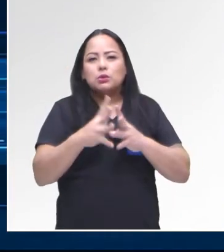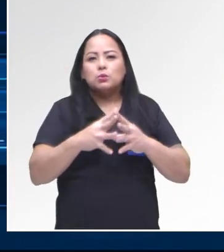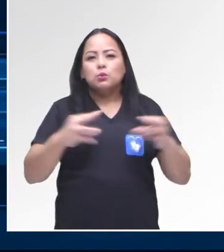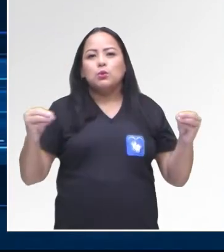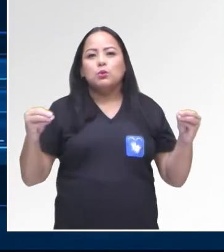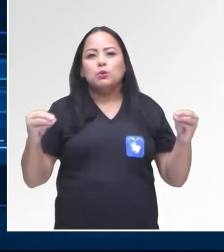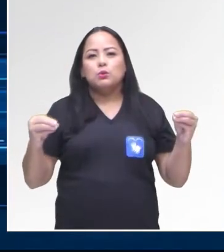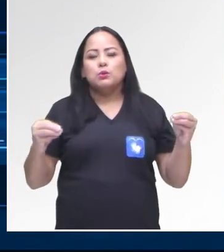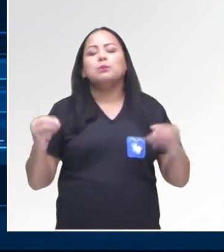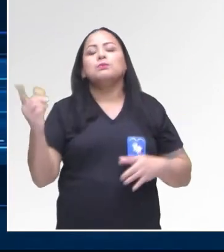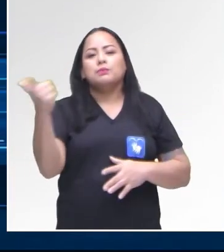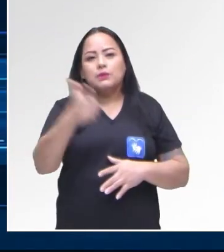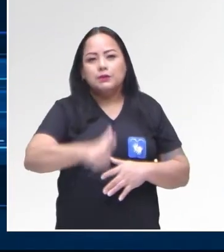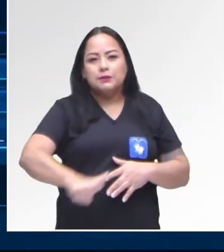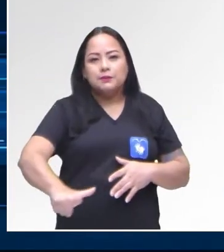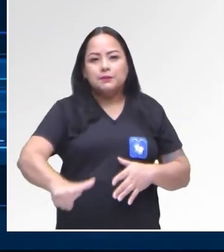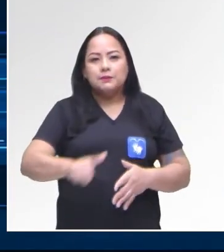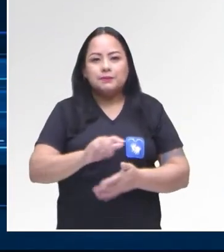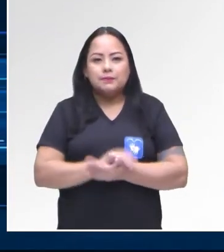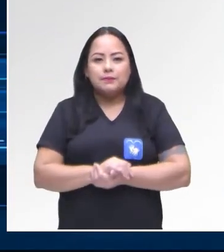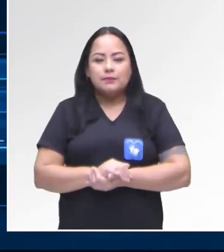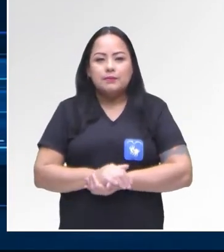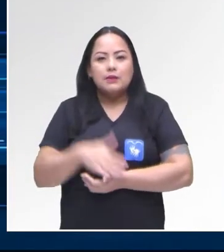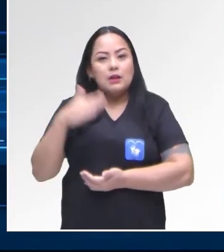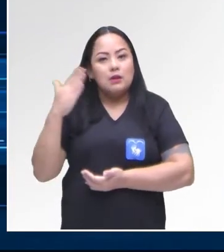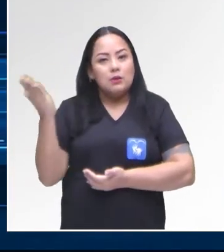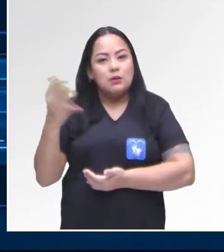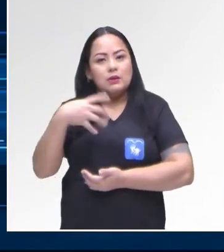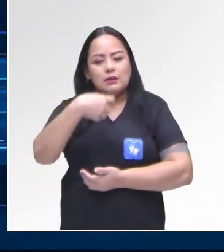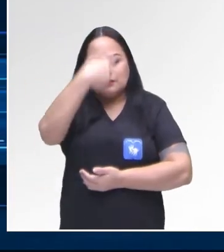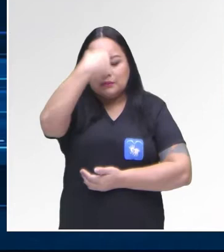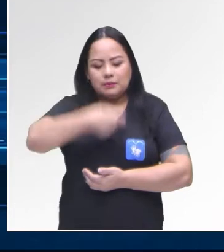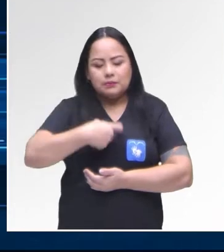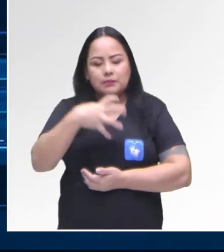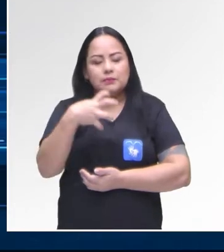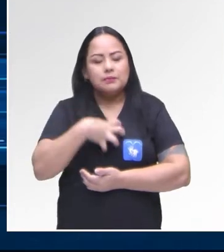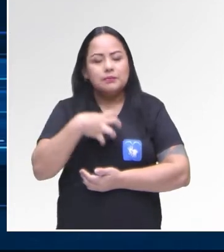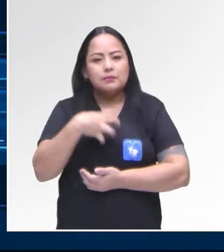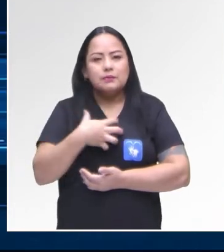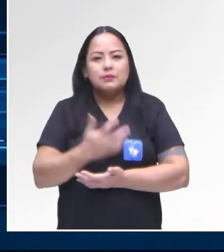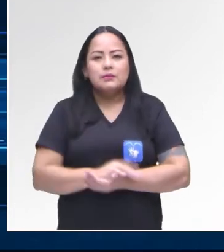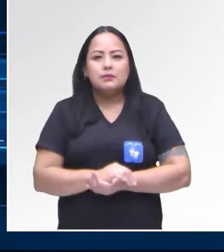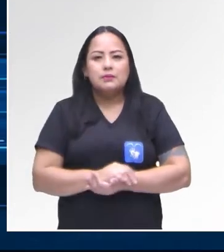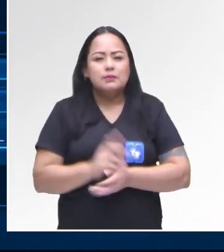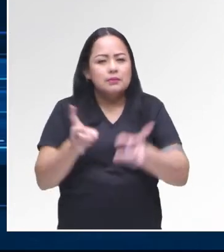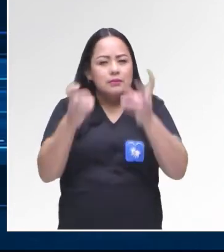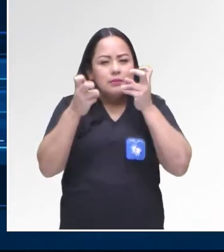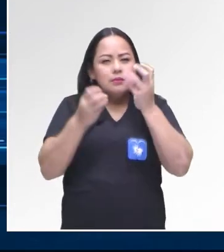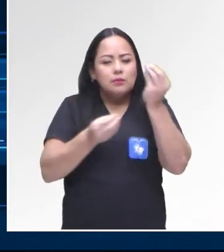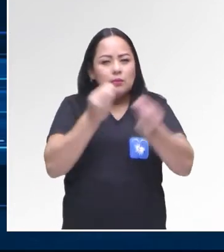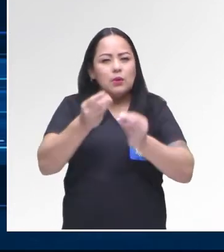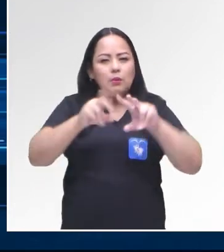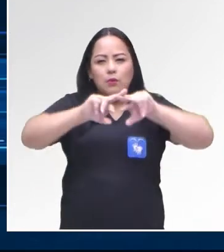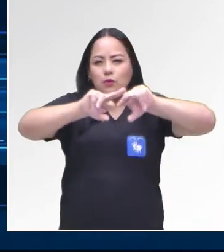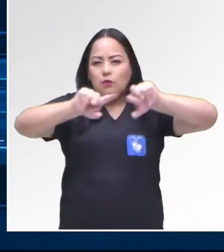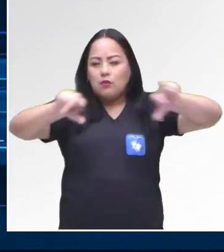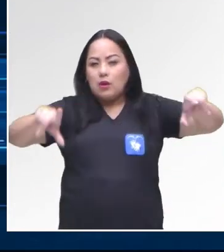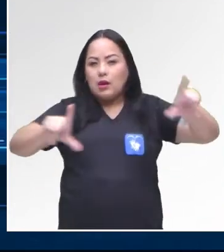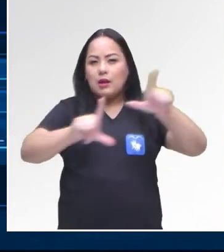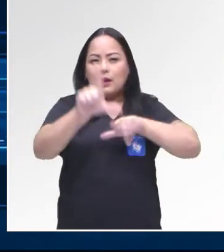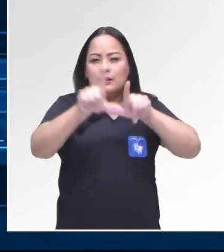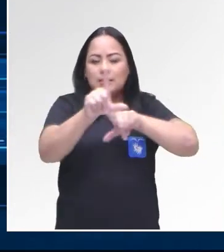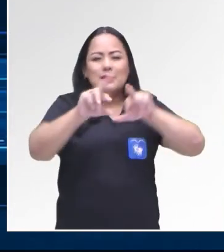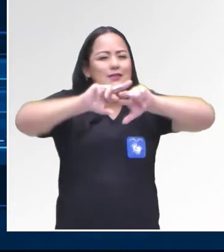E continua. Olha o estado de espírito dele agora. Percebeu como muitas letras